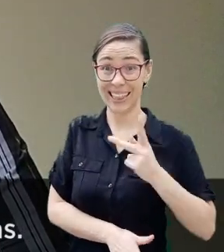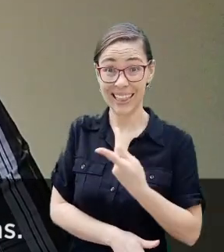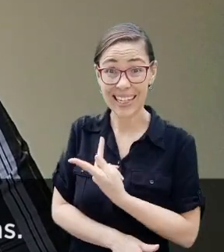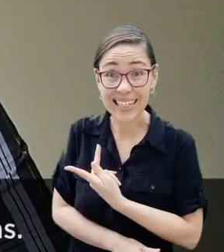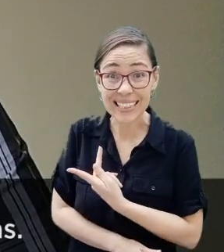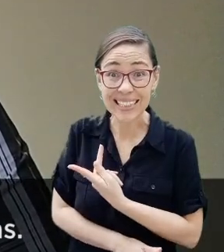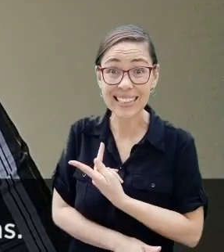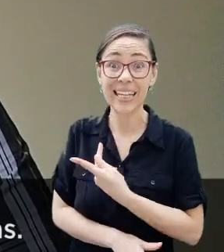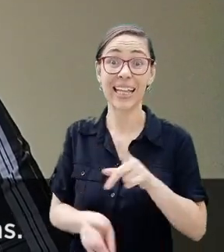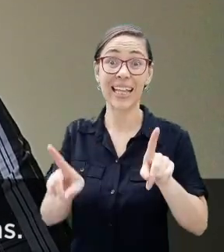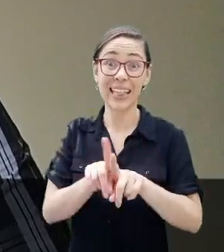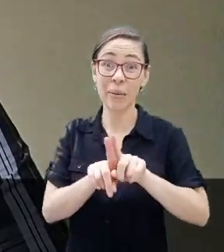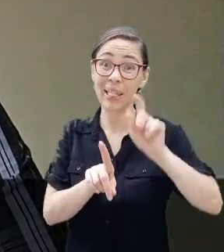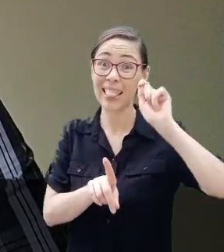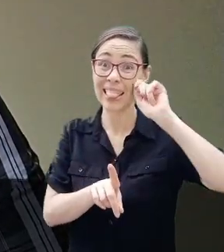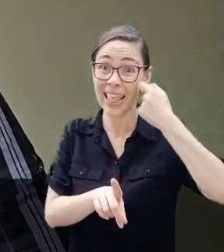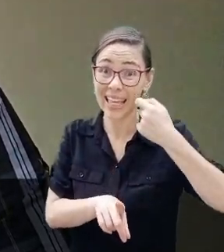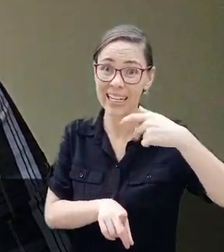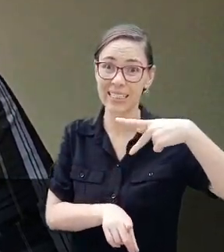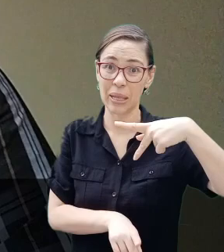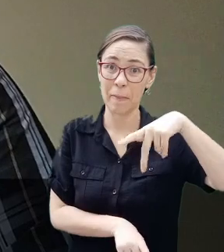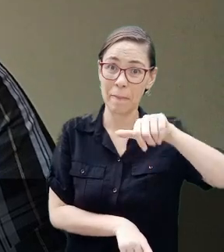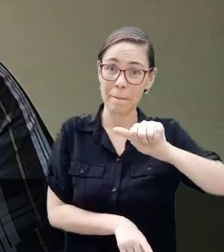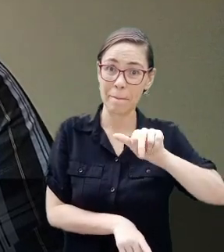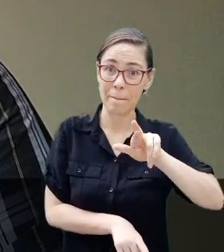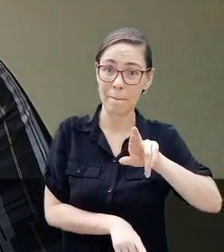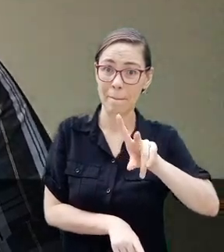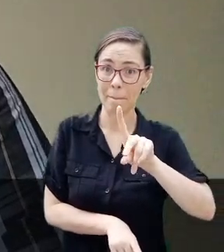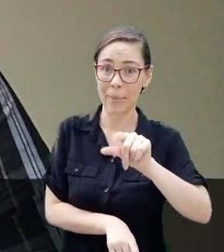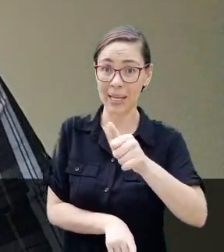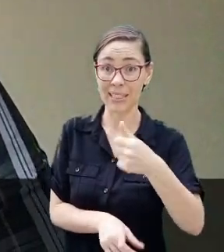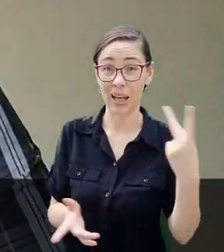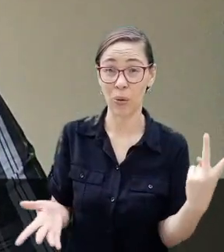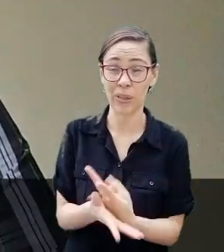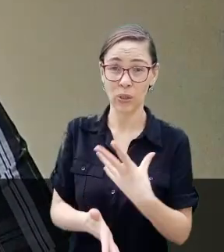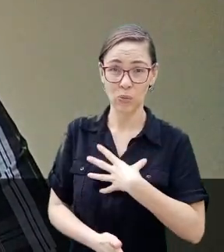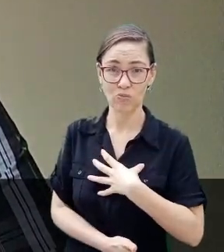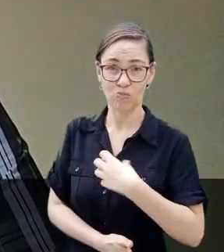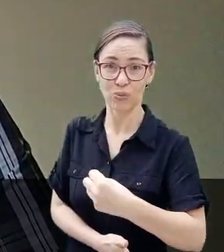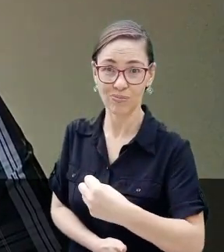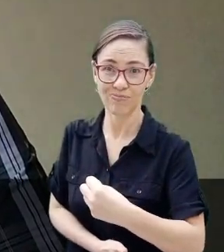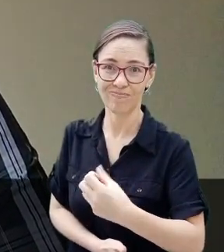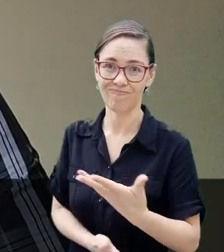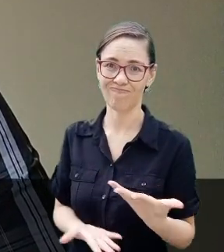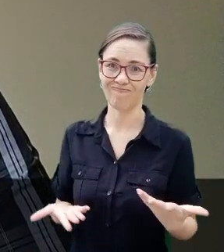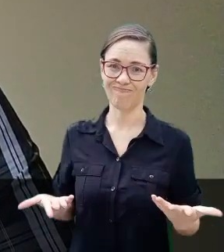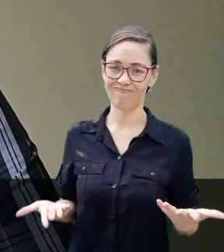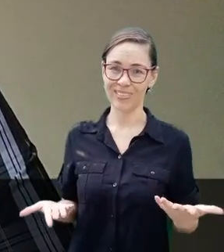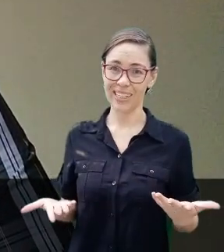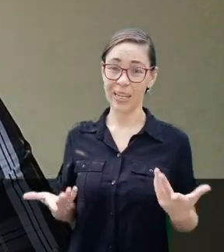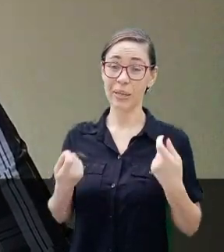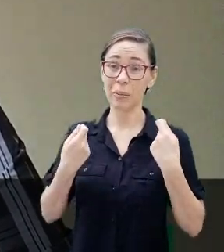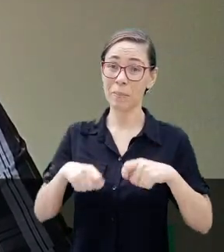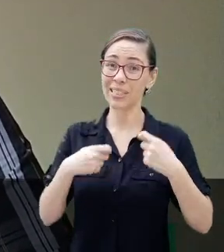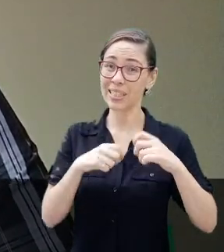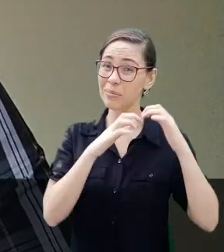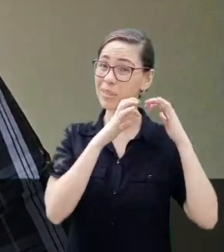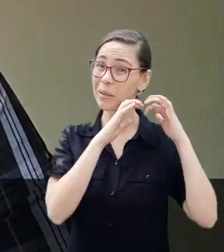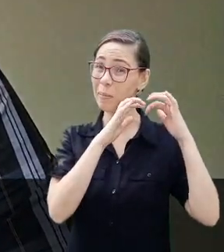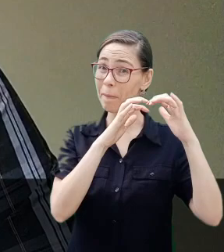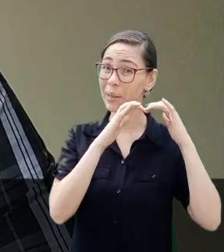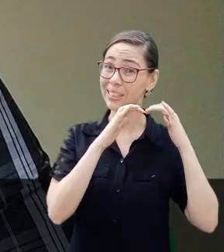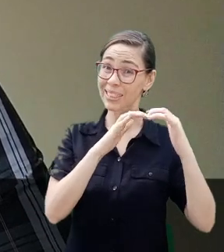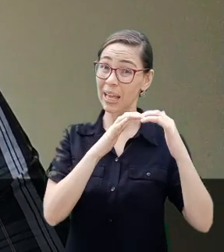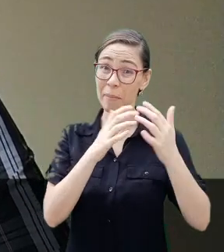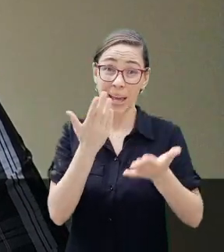são negras e pardas. Esses dados não são aleatórios. Leonardo Pessan é homem negro, trans e ativista, e uma reflexão sobre a